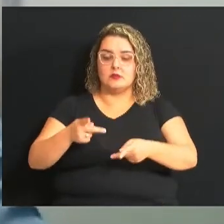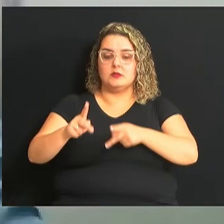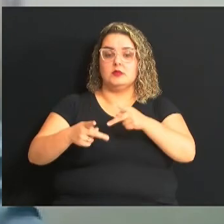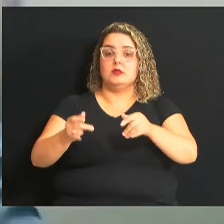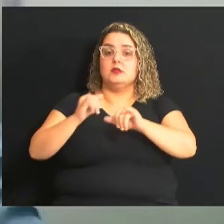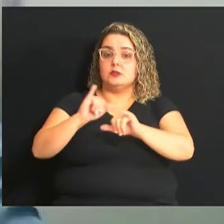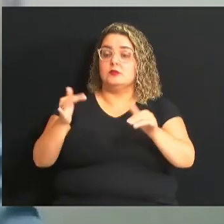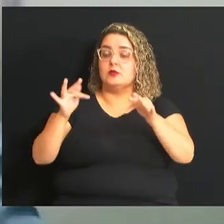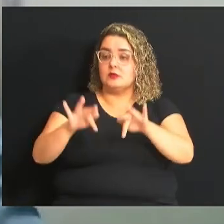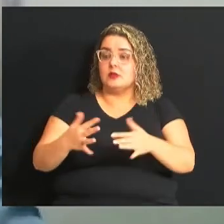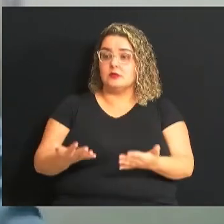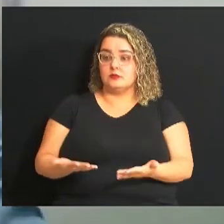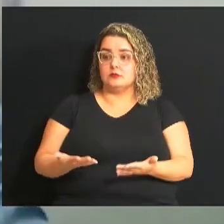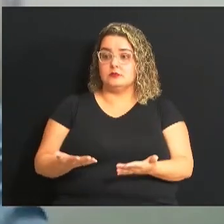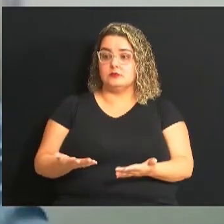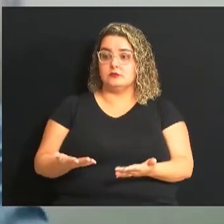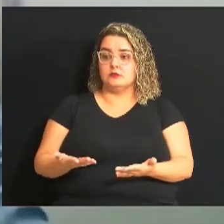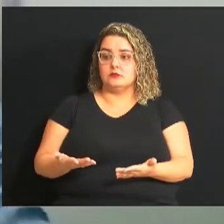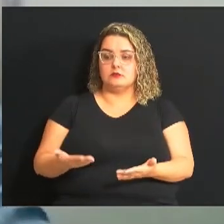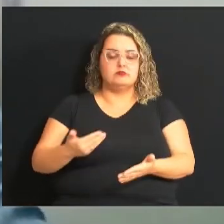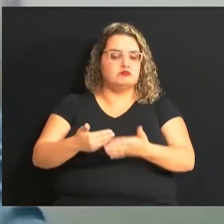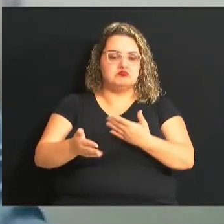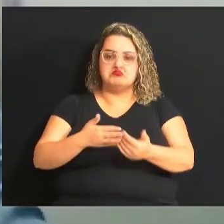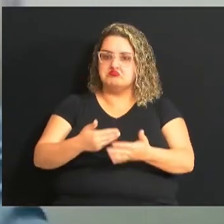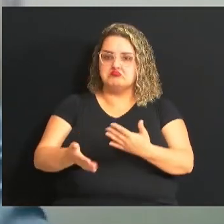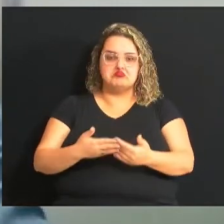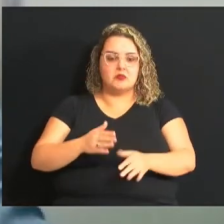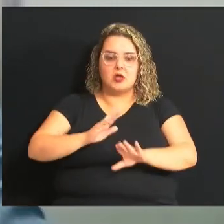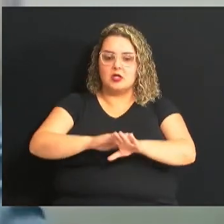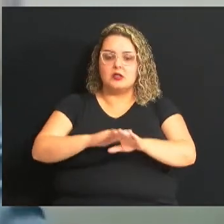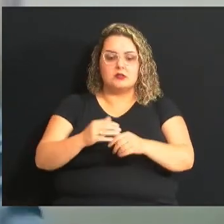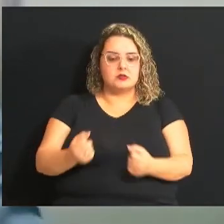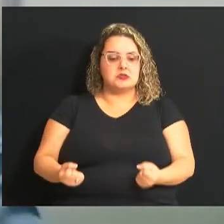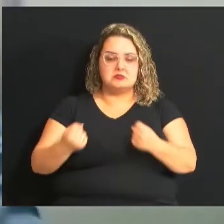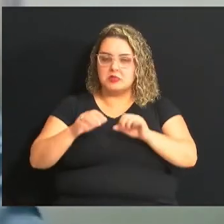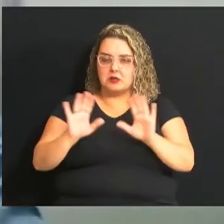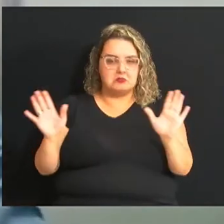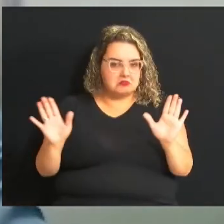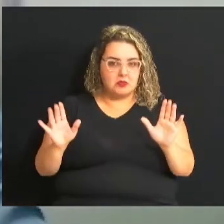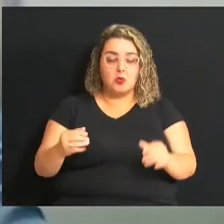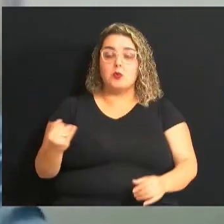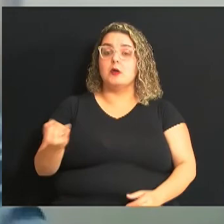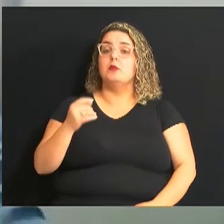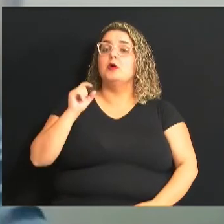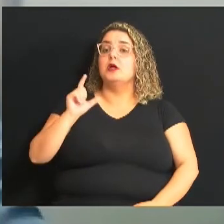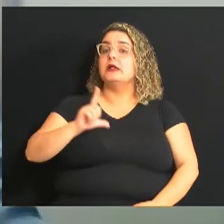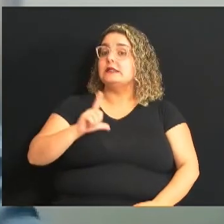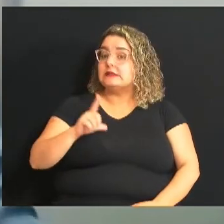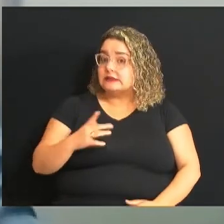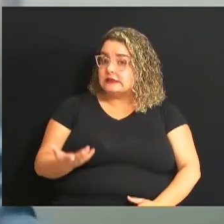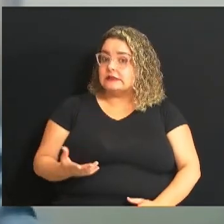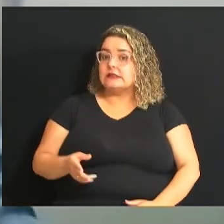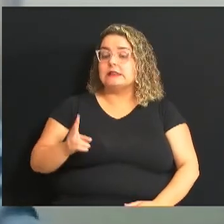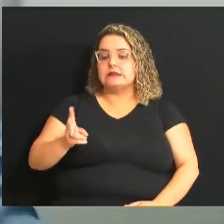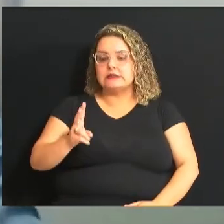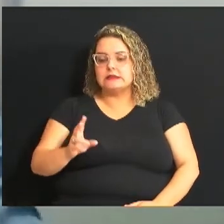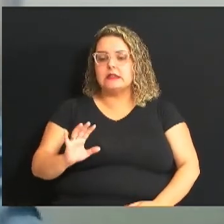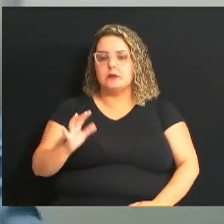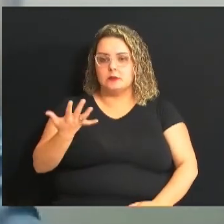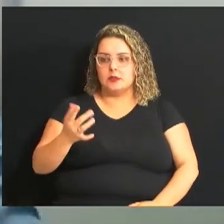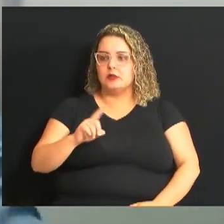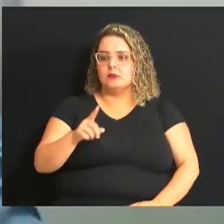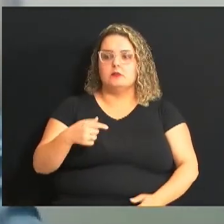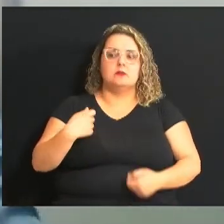final, que não importa a atividade física que você vai fazer, o que importa é que você tenha uma certa recorrência, né? E não precisa